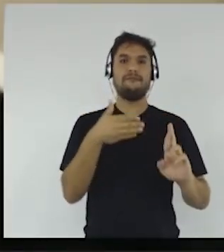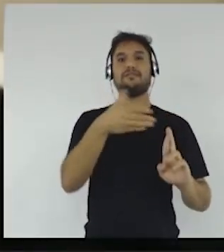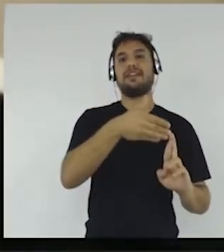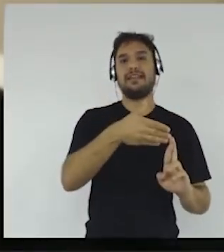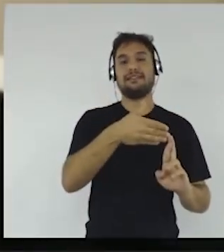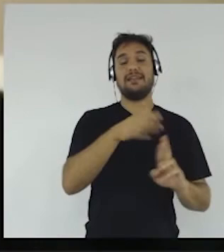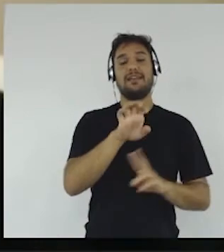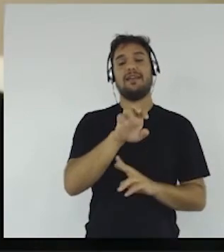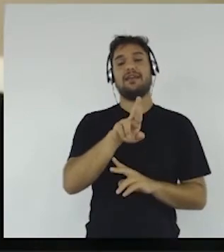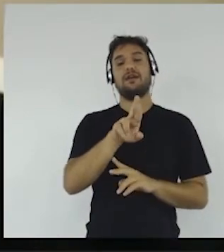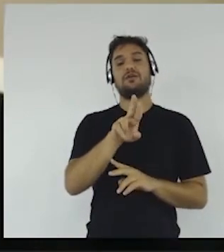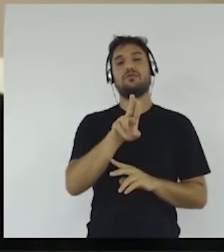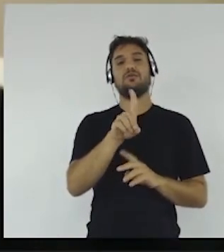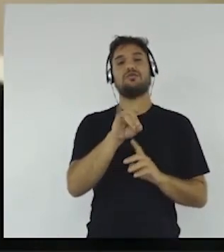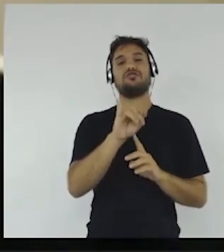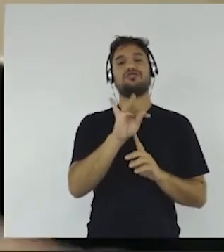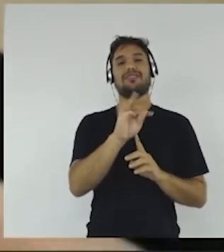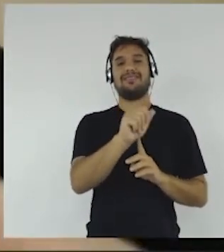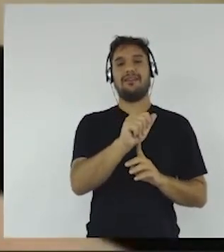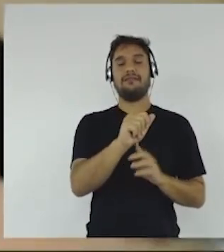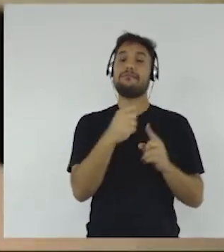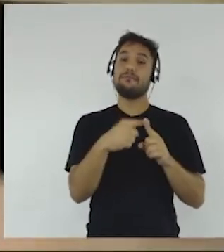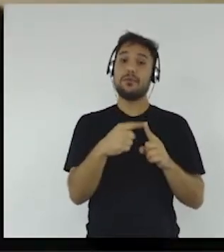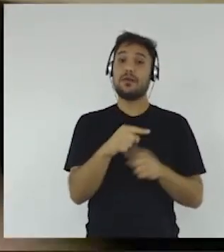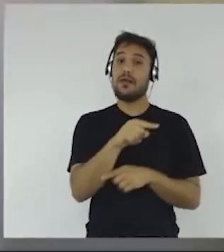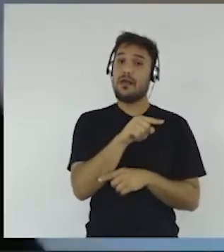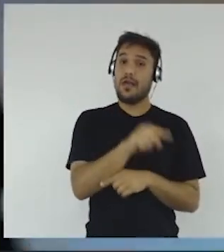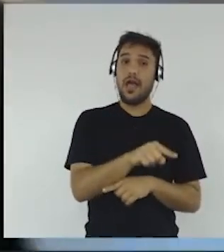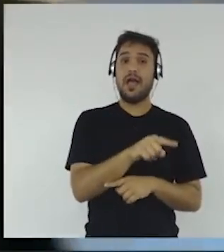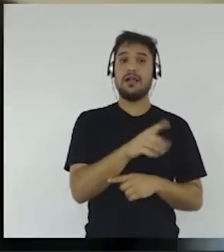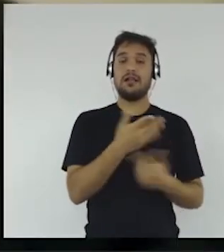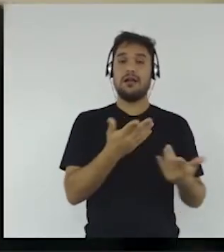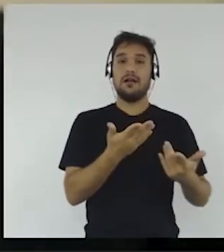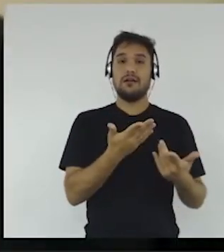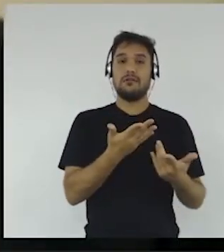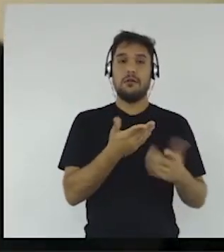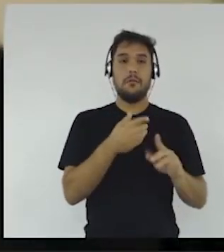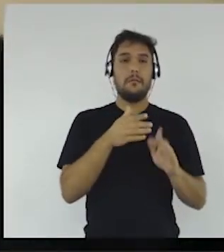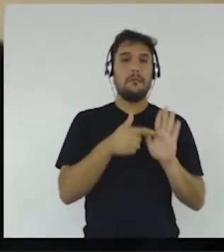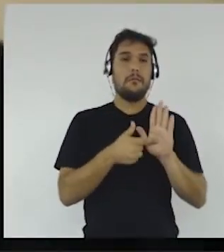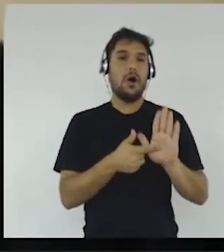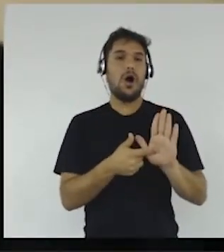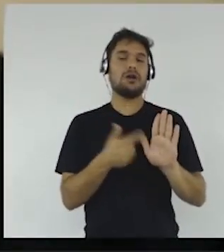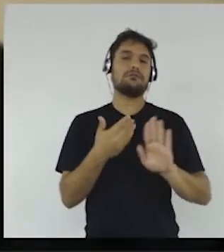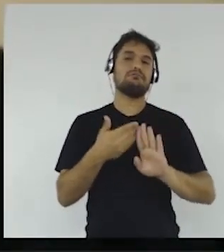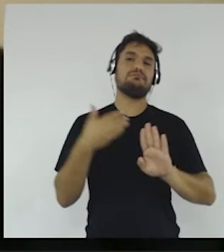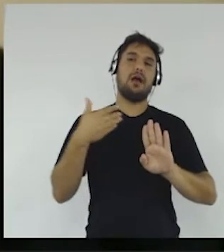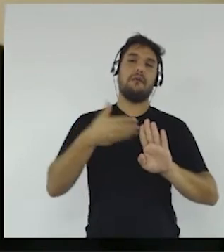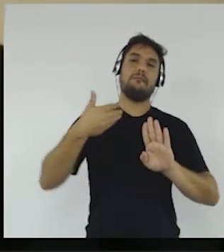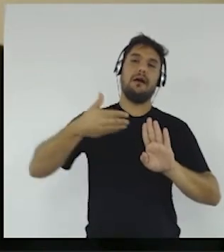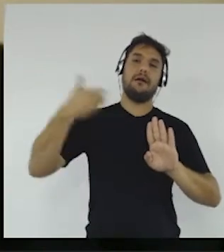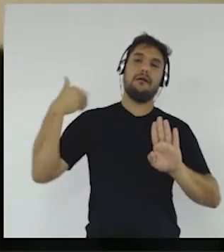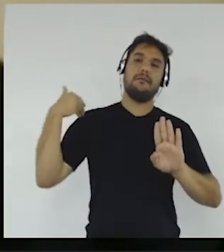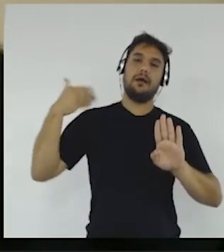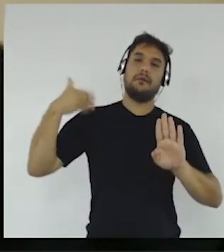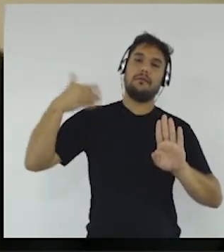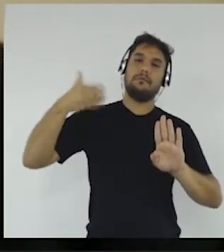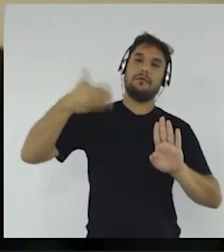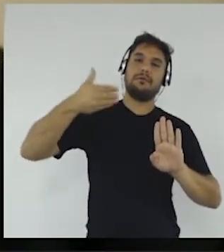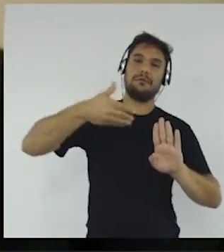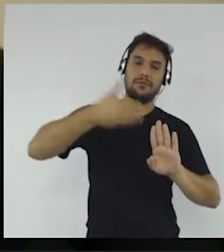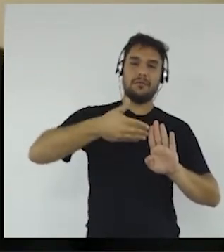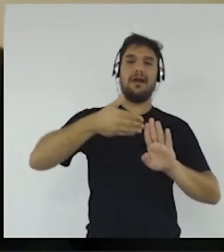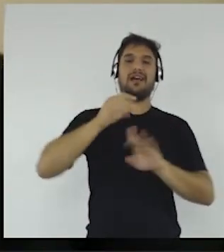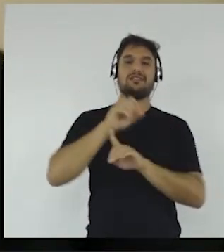erudita, porque ela arranca as raízes de todo conhecimento civilístico